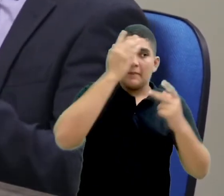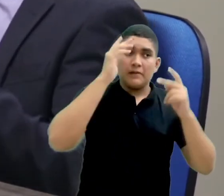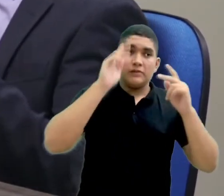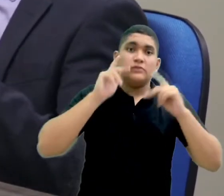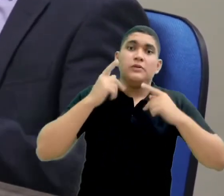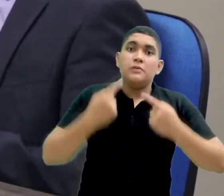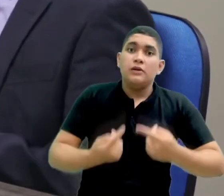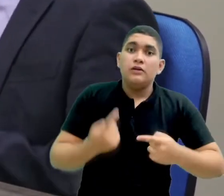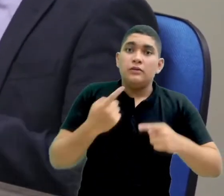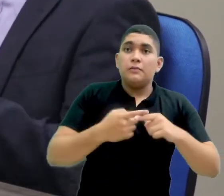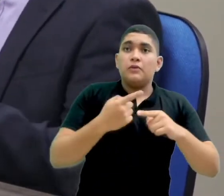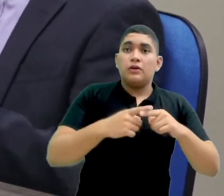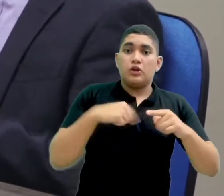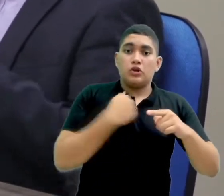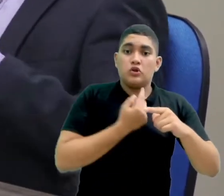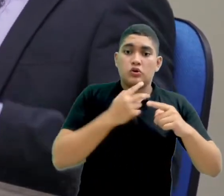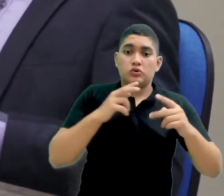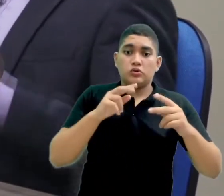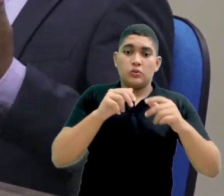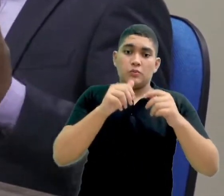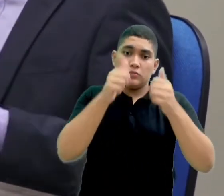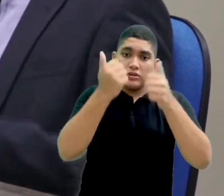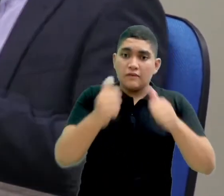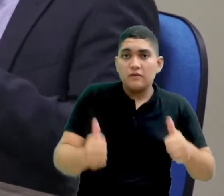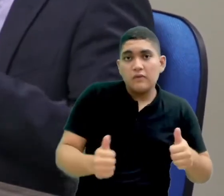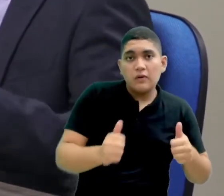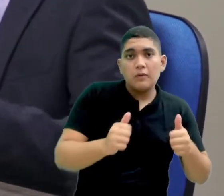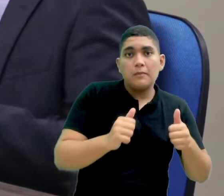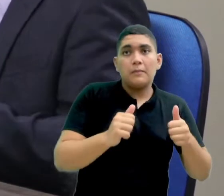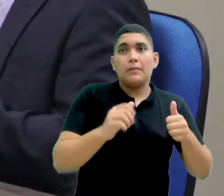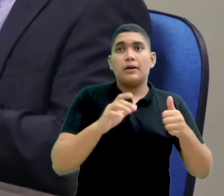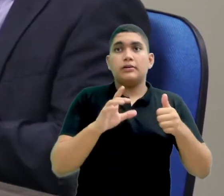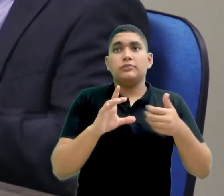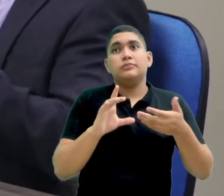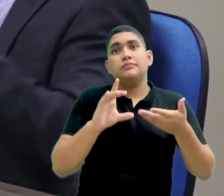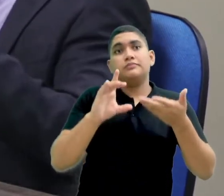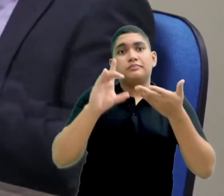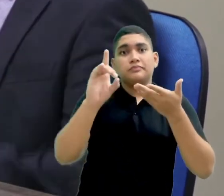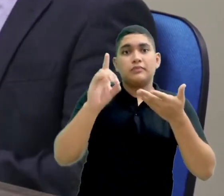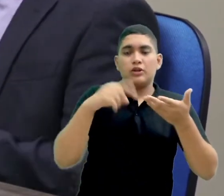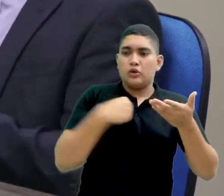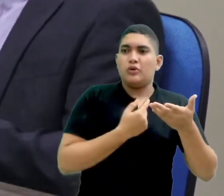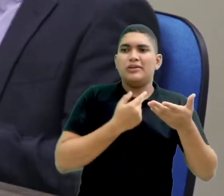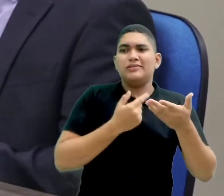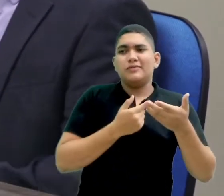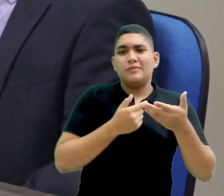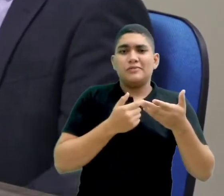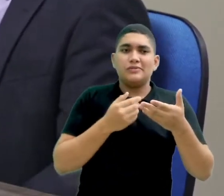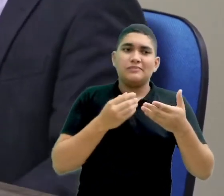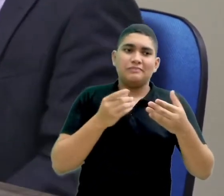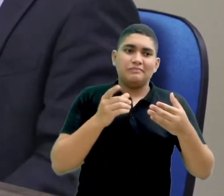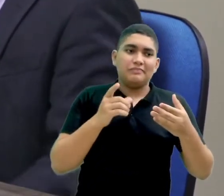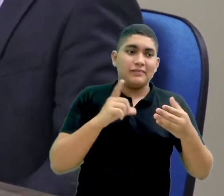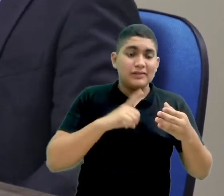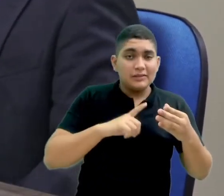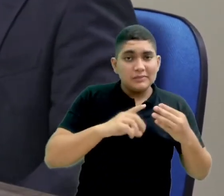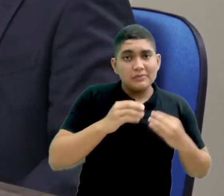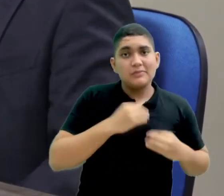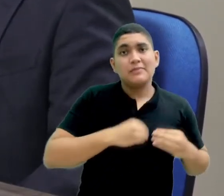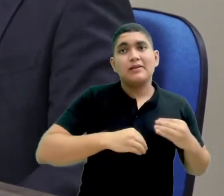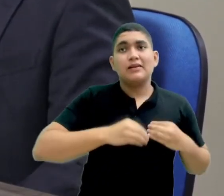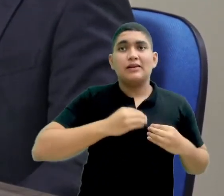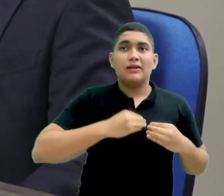imagem do nosso Senhor, e a queda não nos tirou essa imagem. Temos a imagem deturpada, mas somos aí sim, né, a imagem do nosso